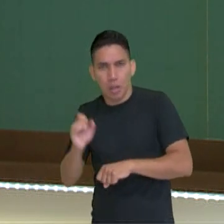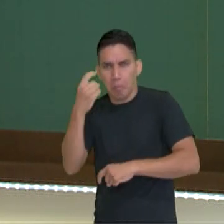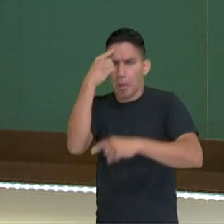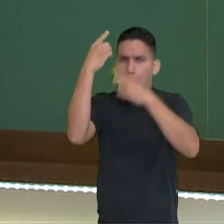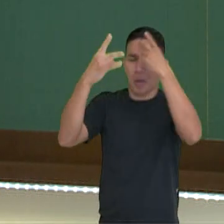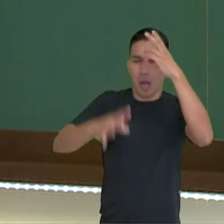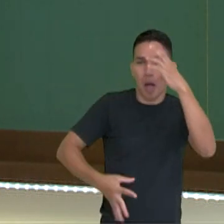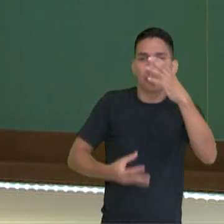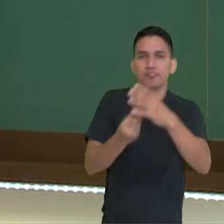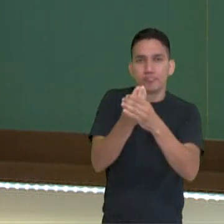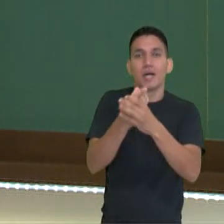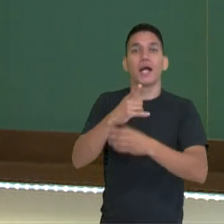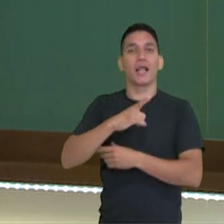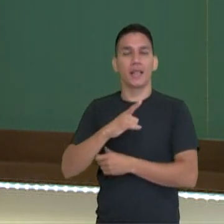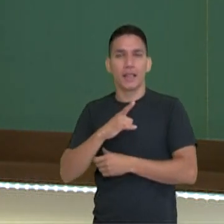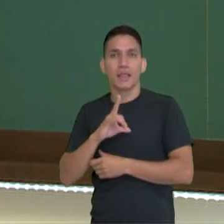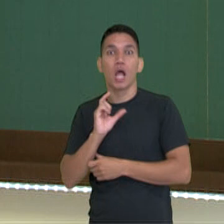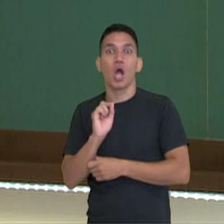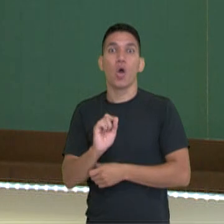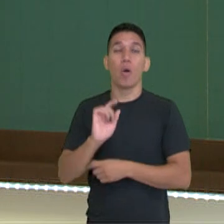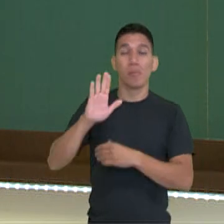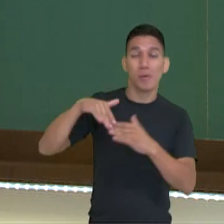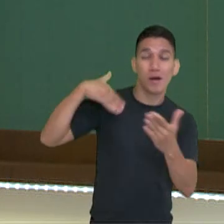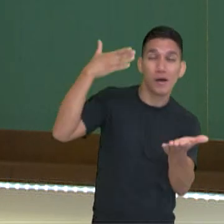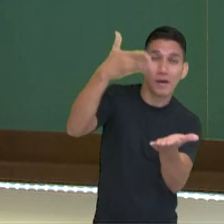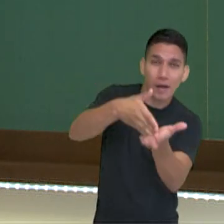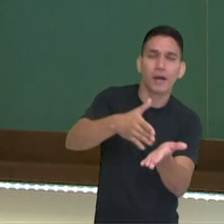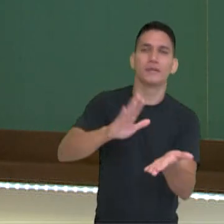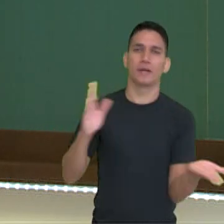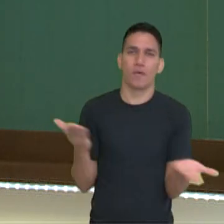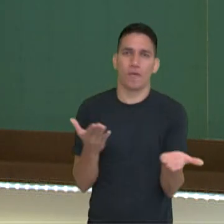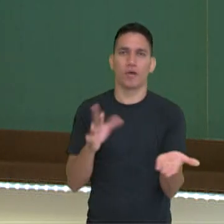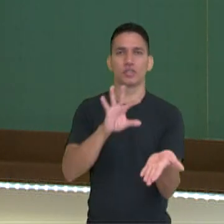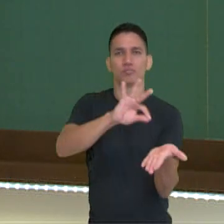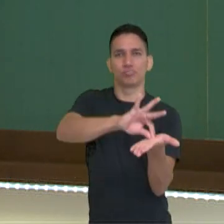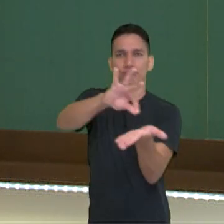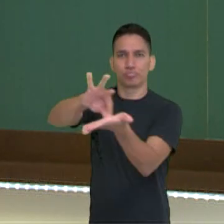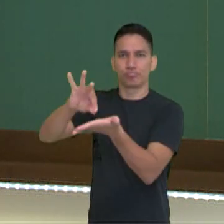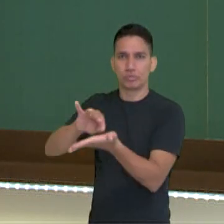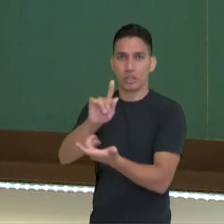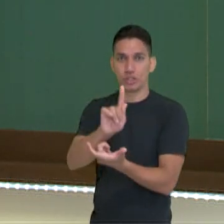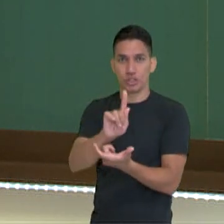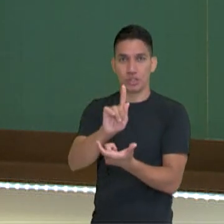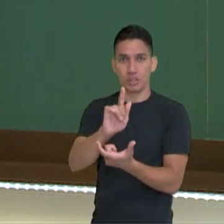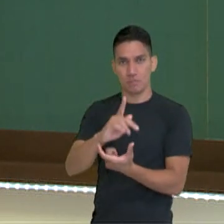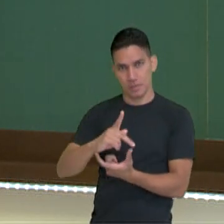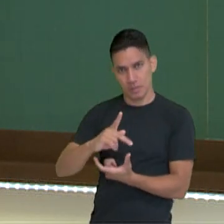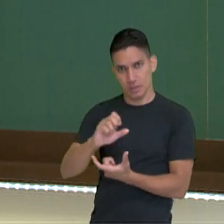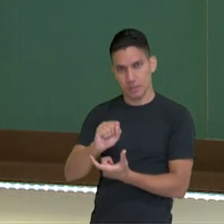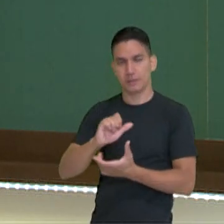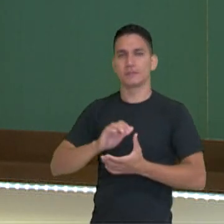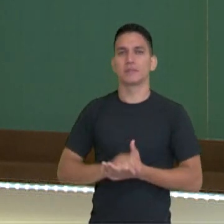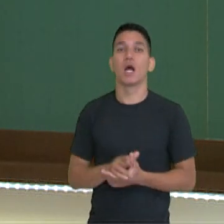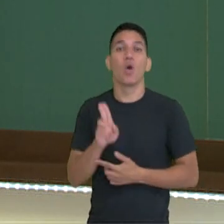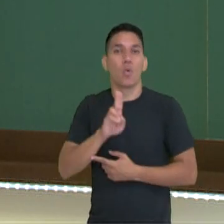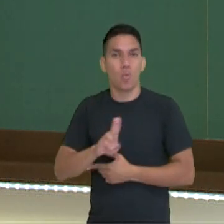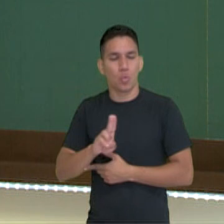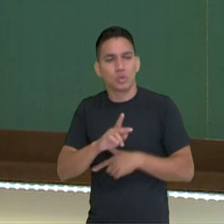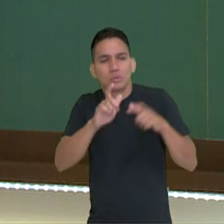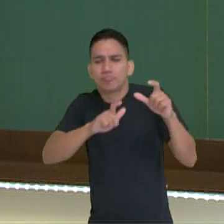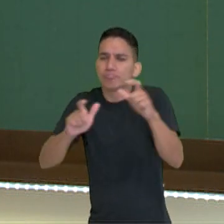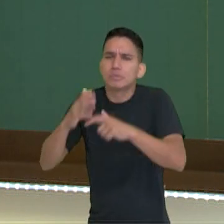na atualidade, nós vamos ter o GPS, que é utilizado como principal ferramenta ali para localização